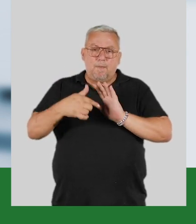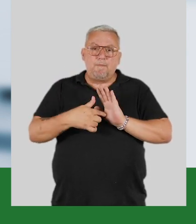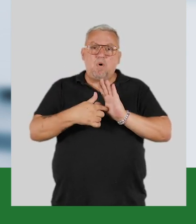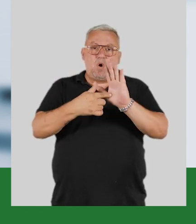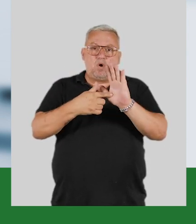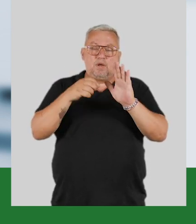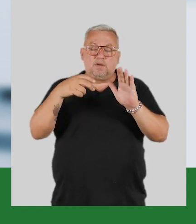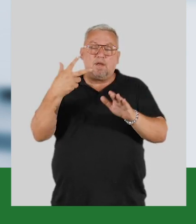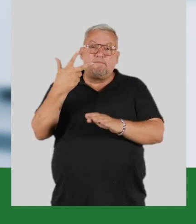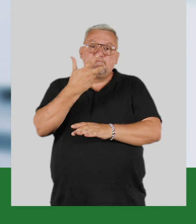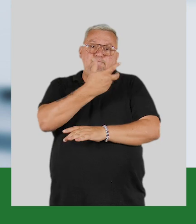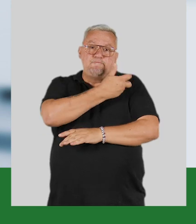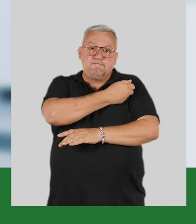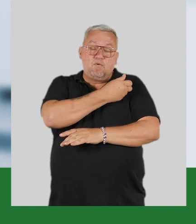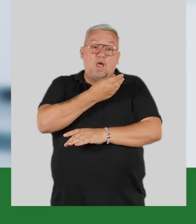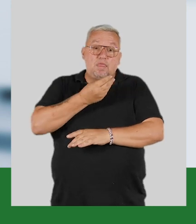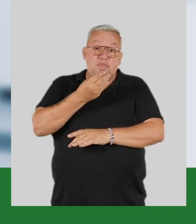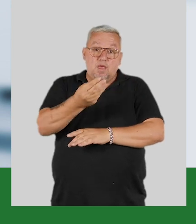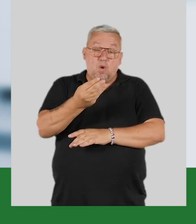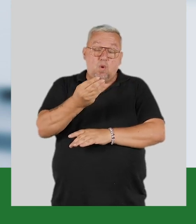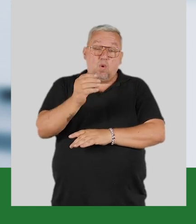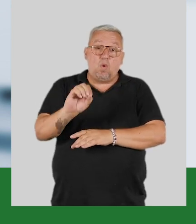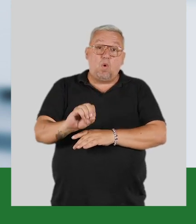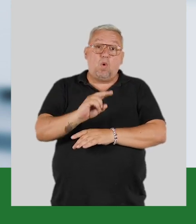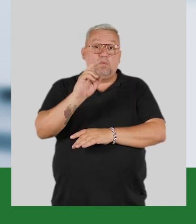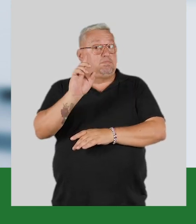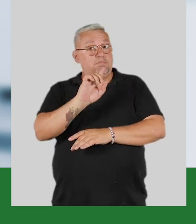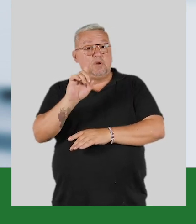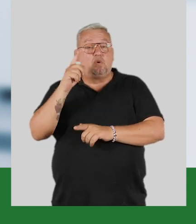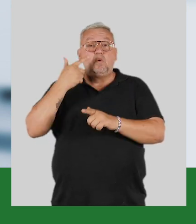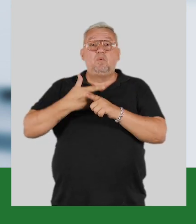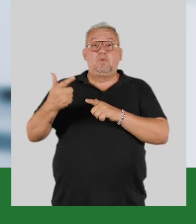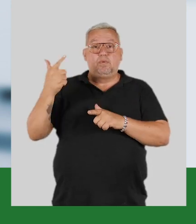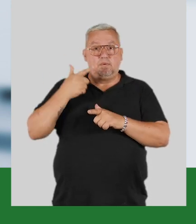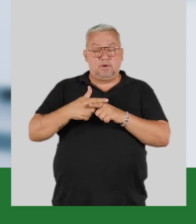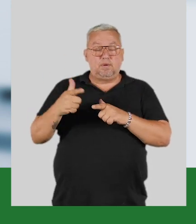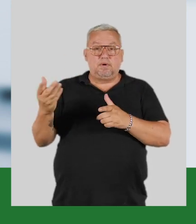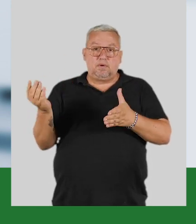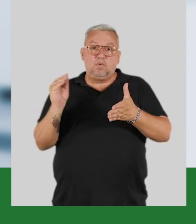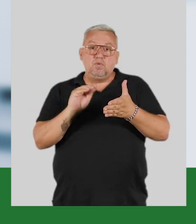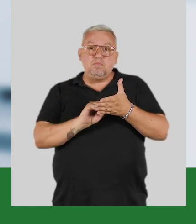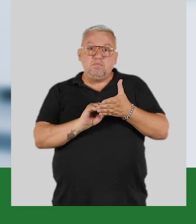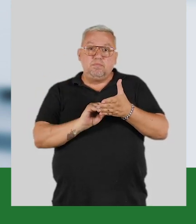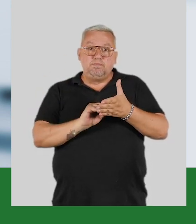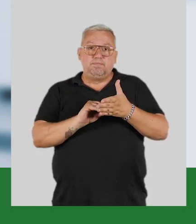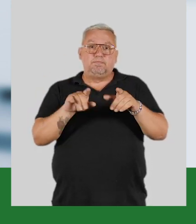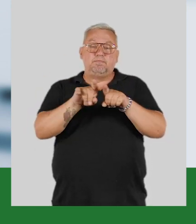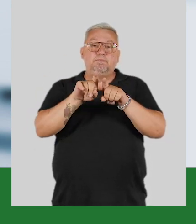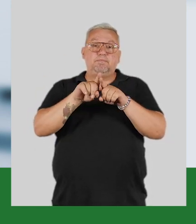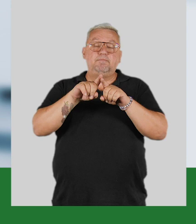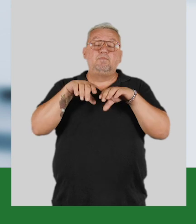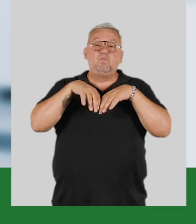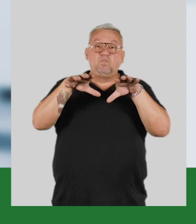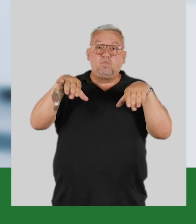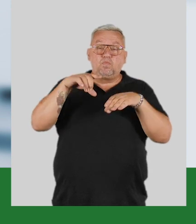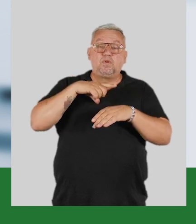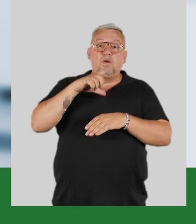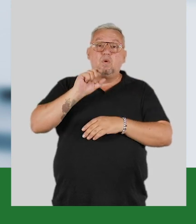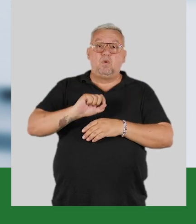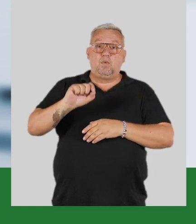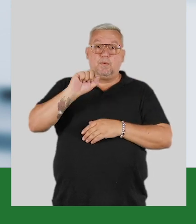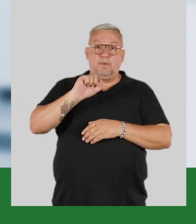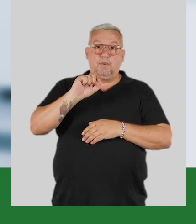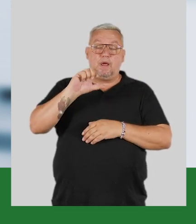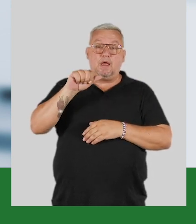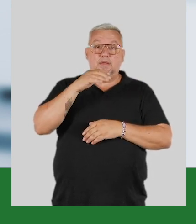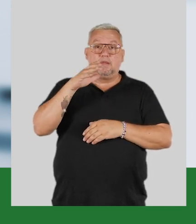se aquela vacina de fato causou ou não aquele agravo que foi notificado. E o sistema ele tem como uma das